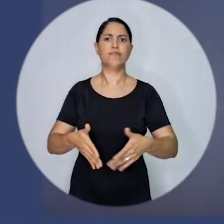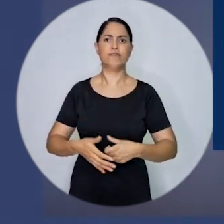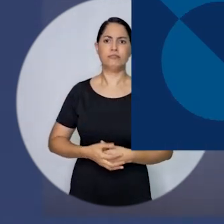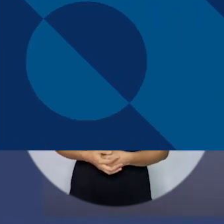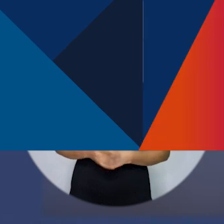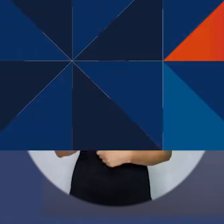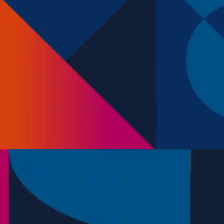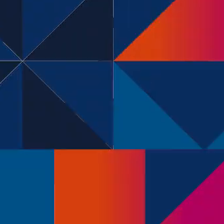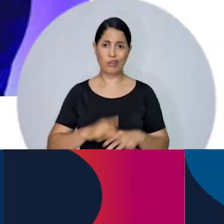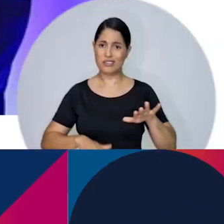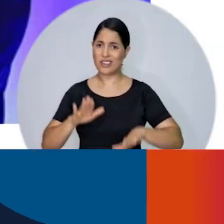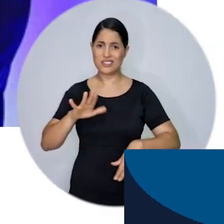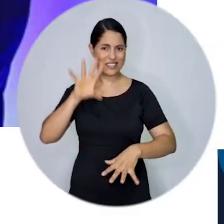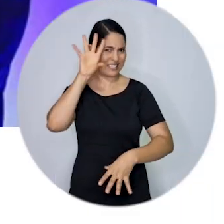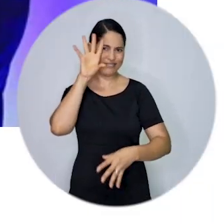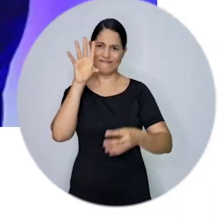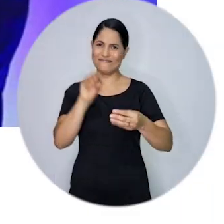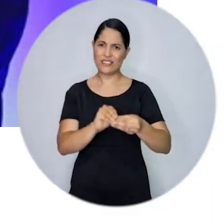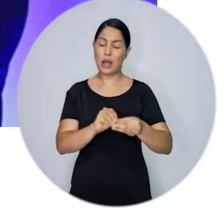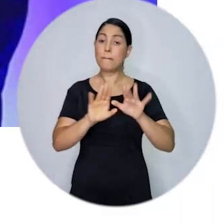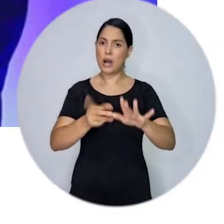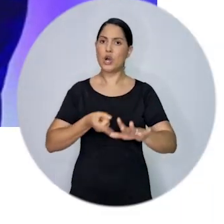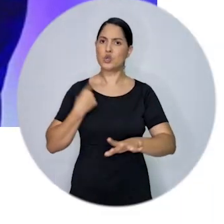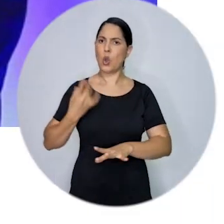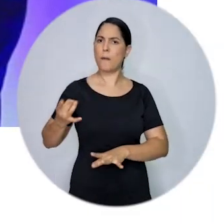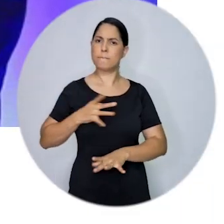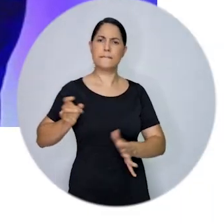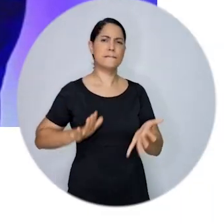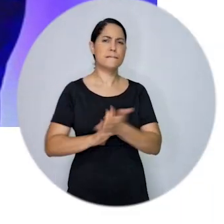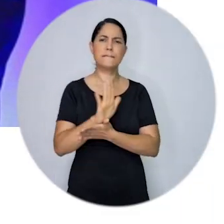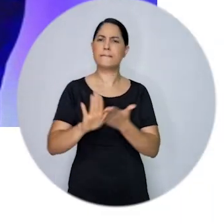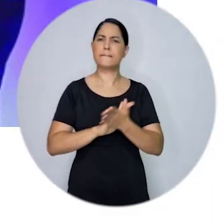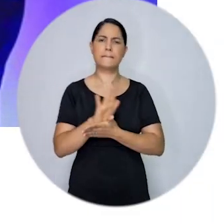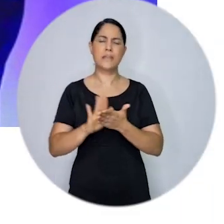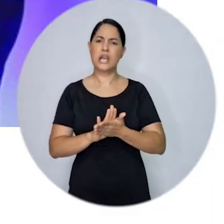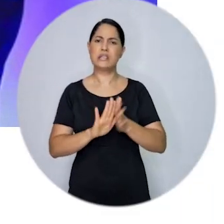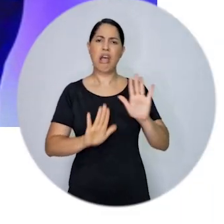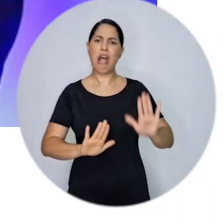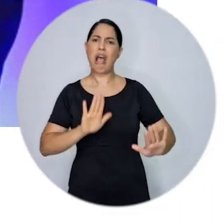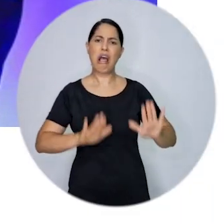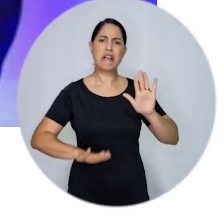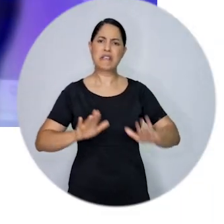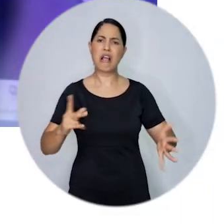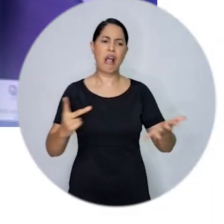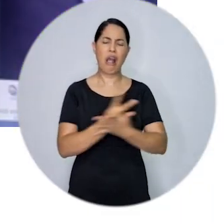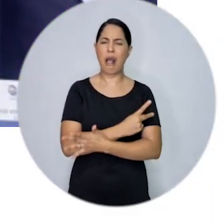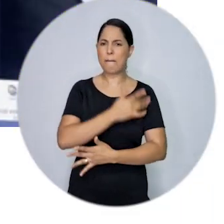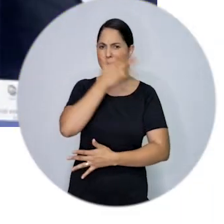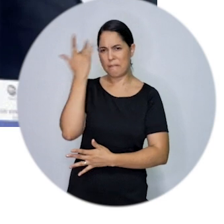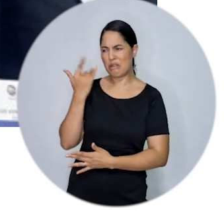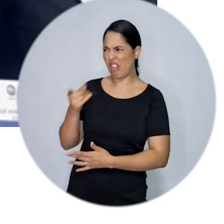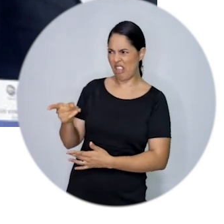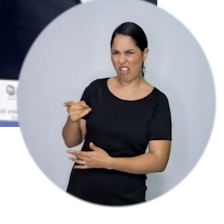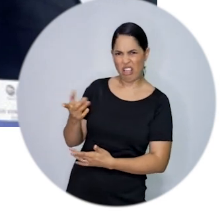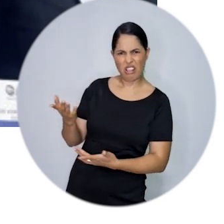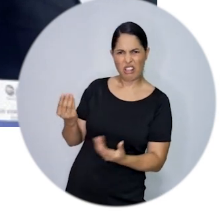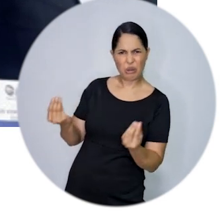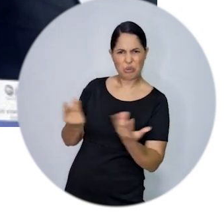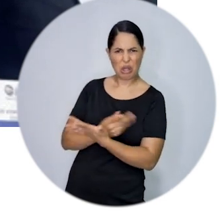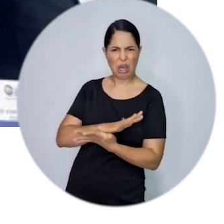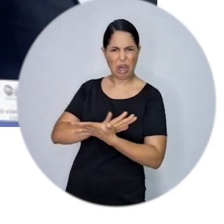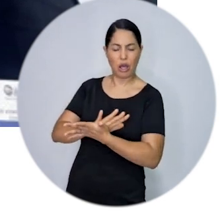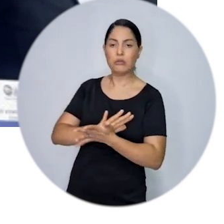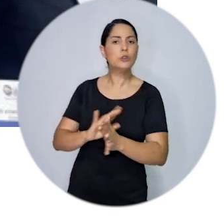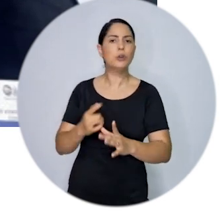não somos compreendidos, mas por sermos destemidos, não temos medo da impopularidade das causas que nos são